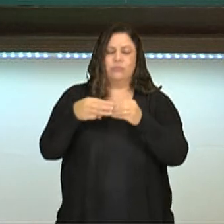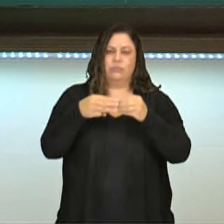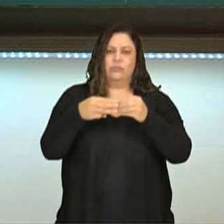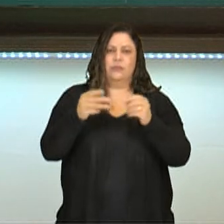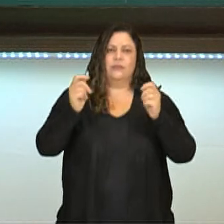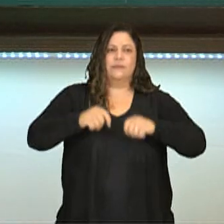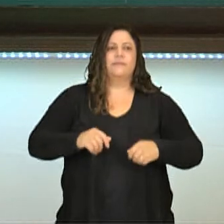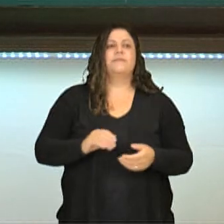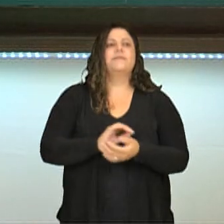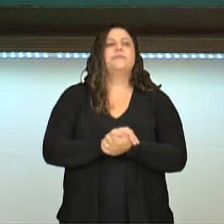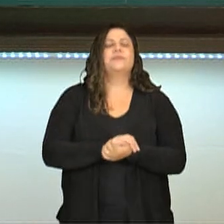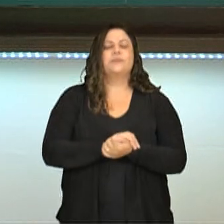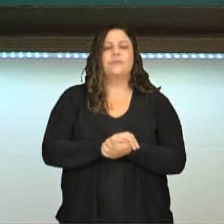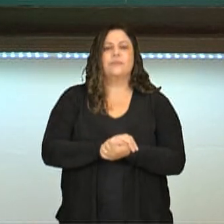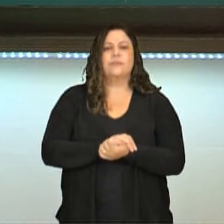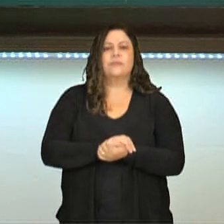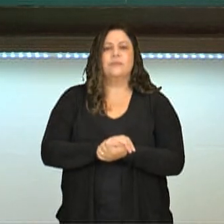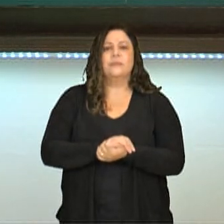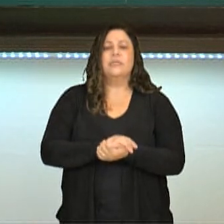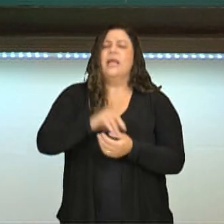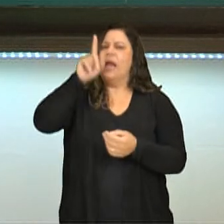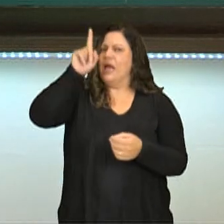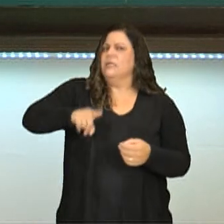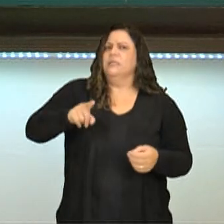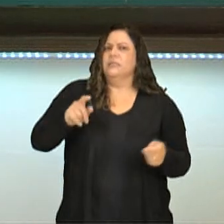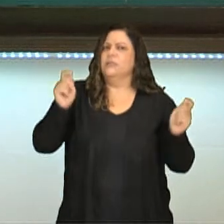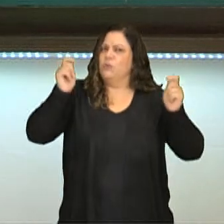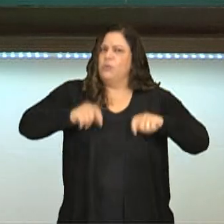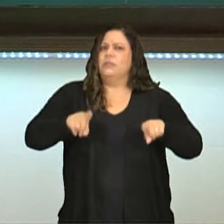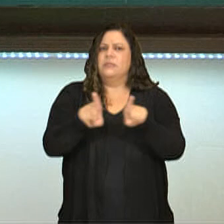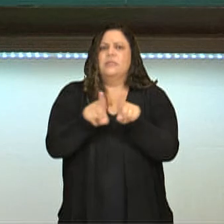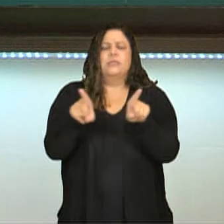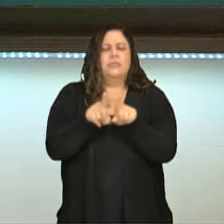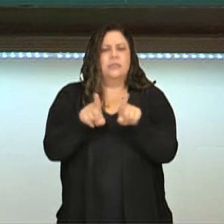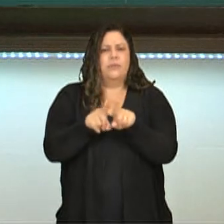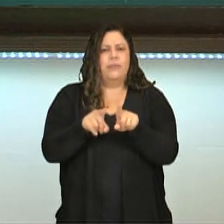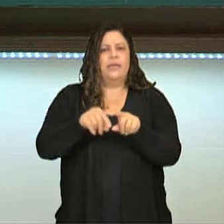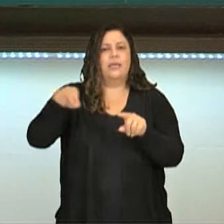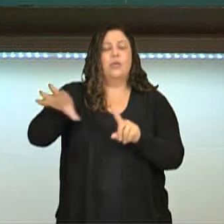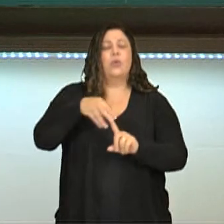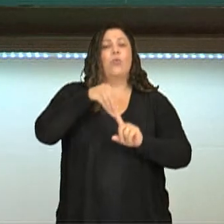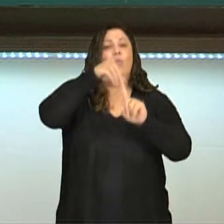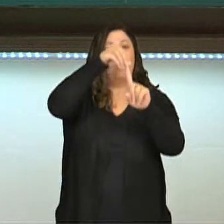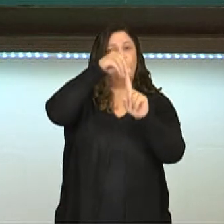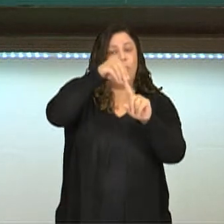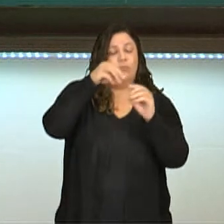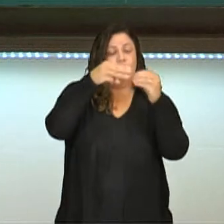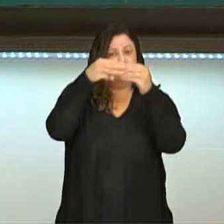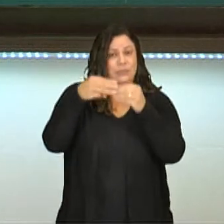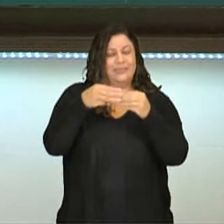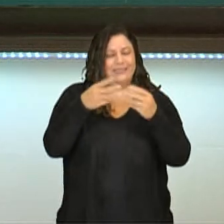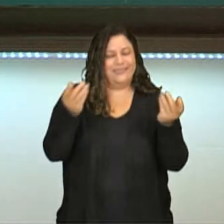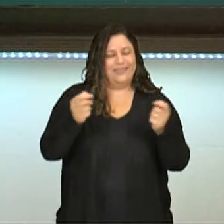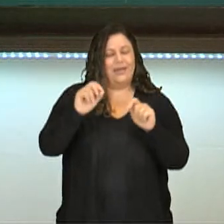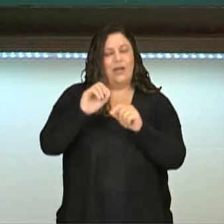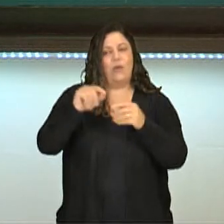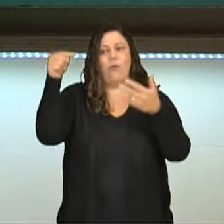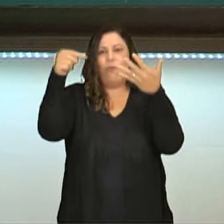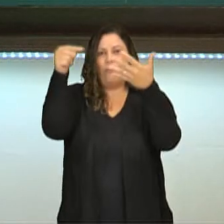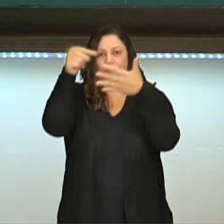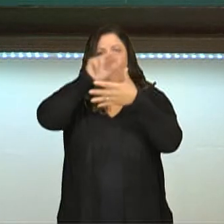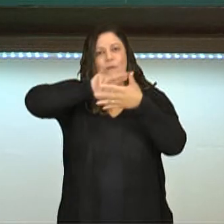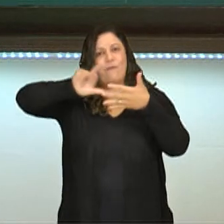a carioteca. Esses seres, eles podem ser também tanto unicelulares quanto pluricelulares. Se ele